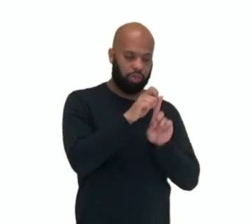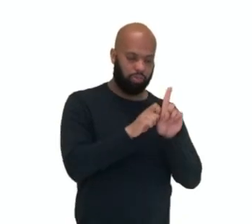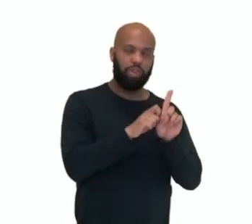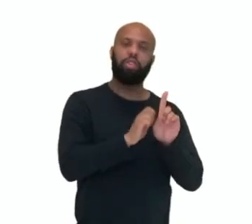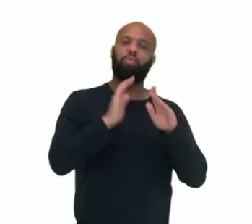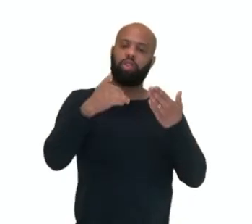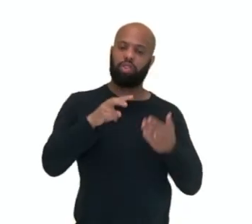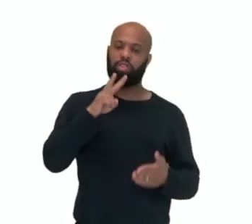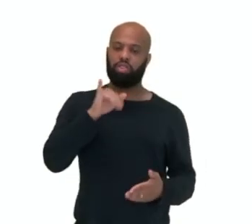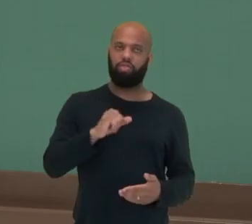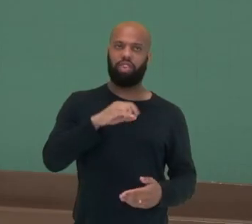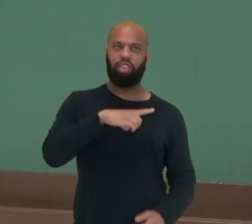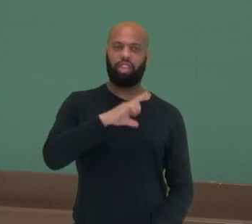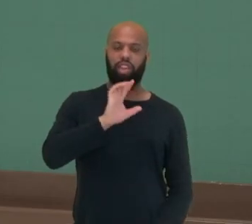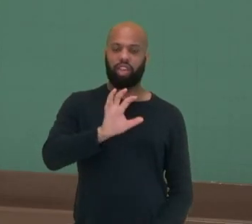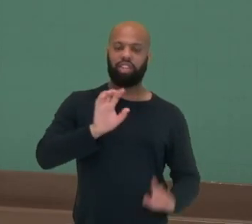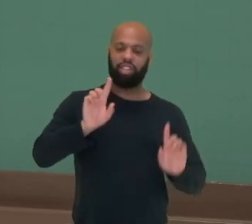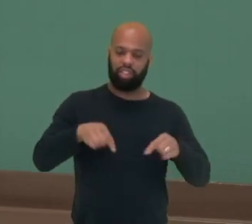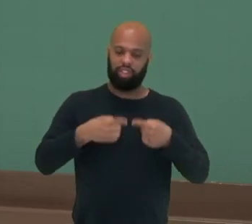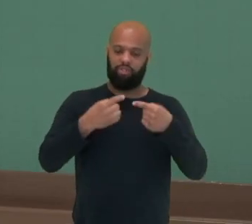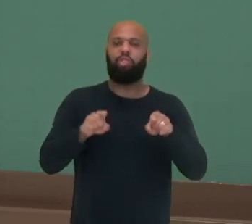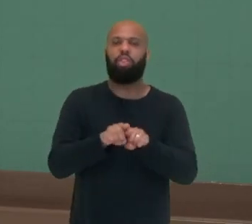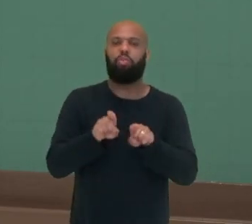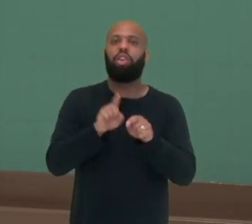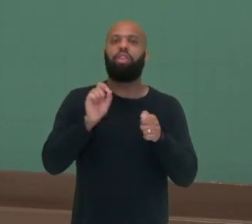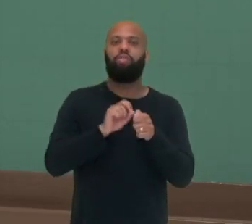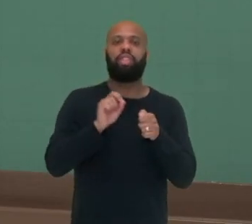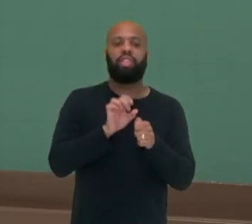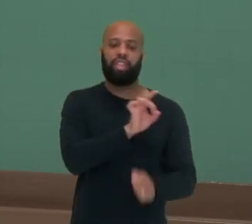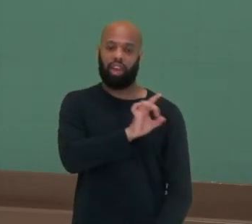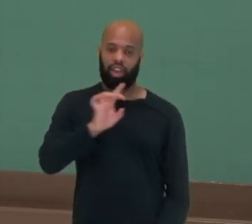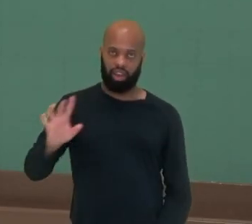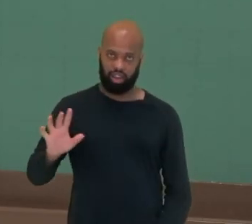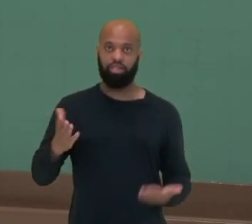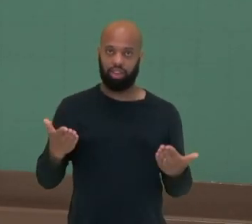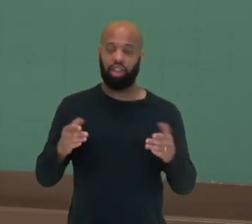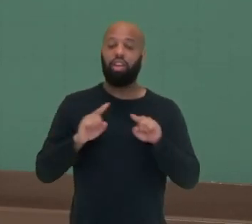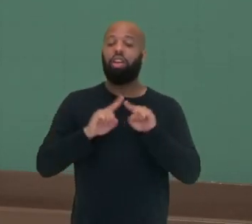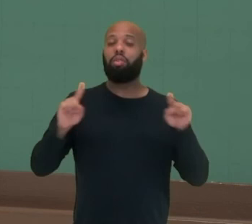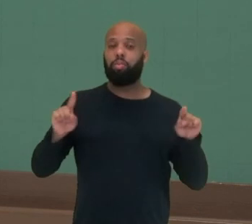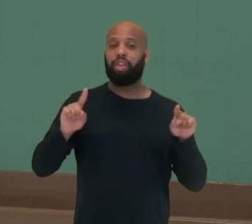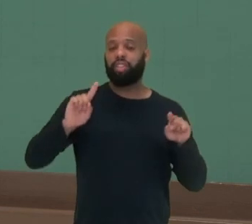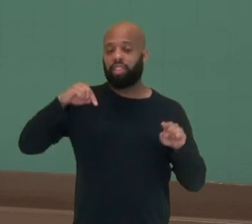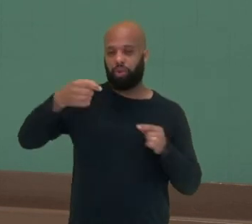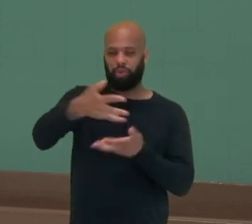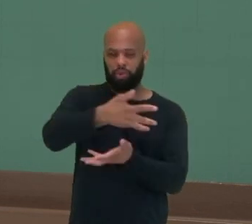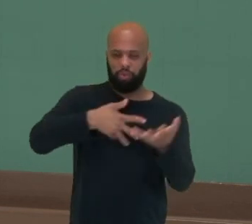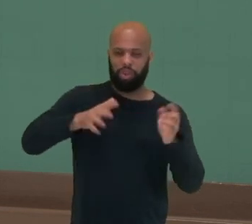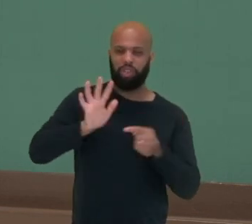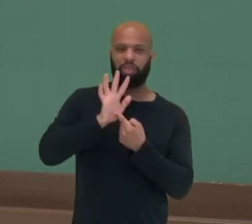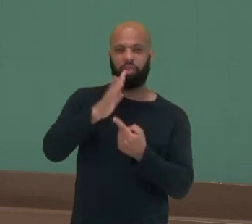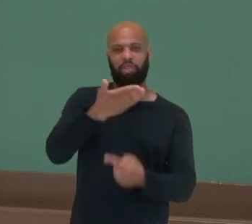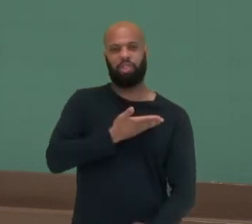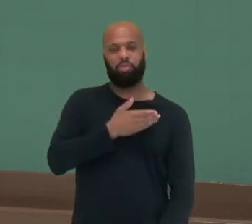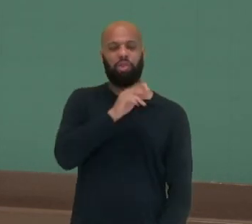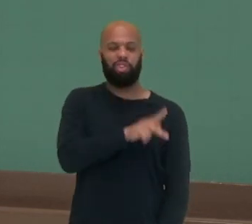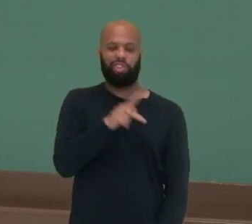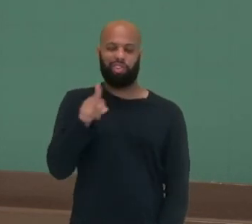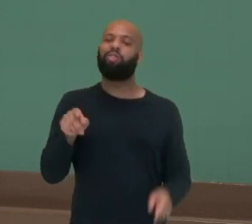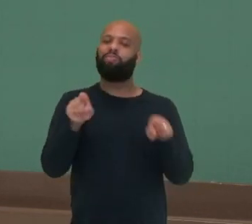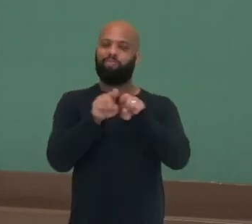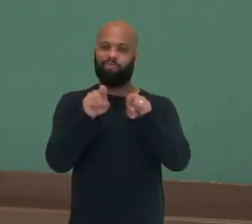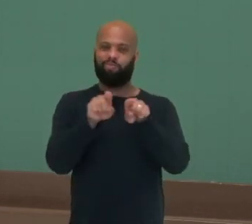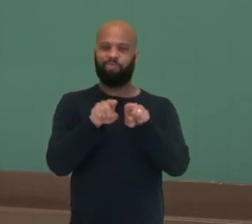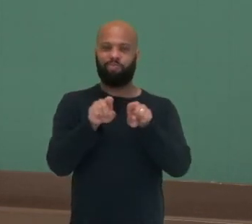vai ficar o desafio para vocês fazerem individualmente ou em grupo. Só não esqueça depois de compartilhar com seus colegas e com seus